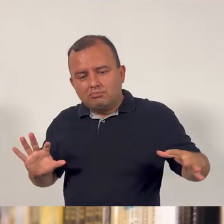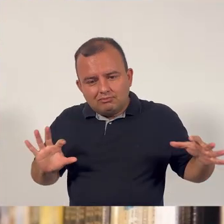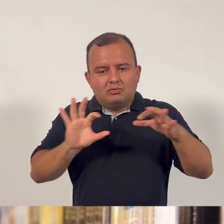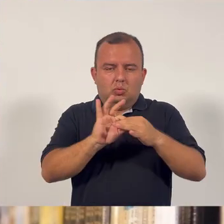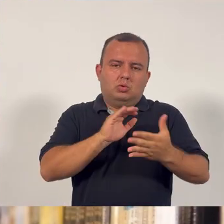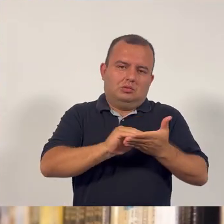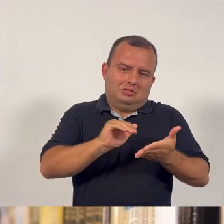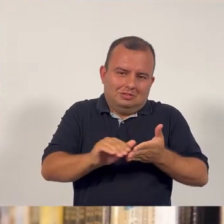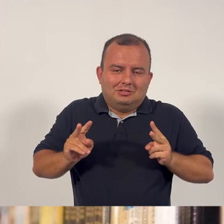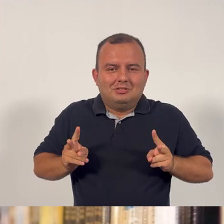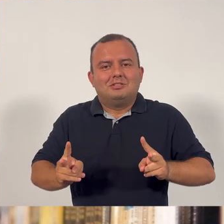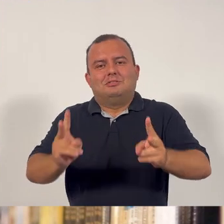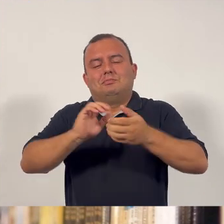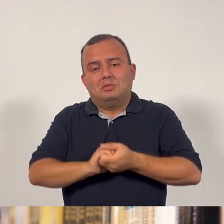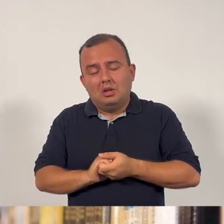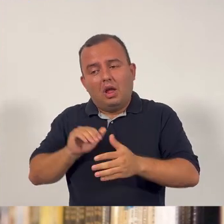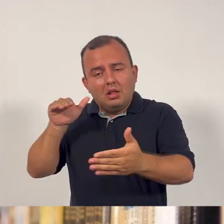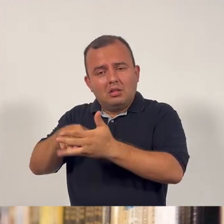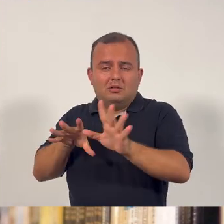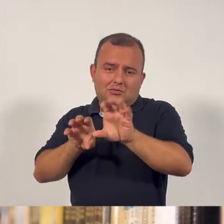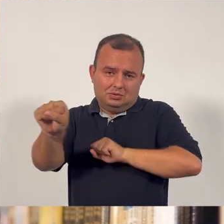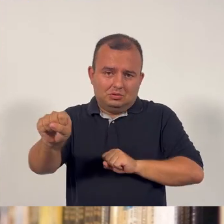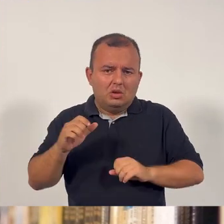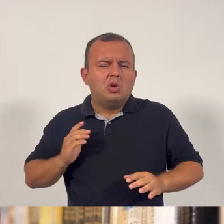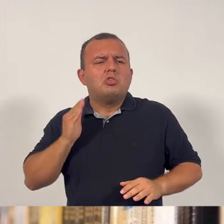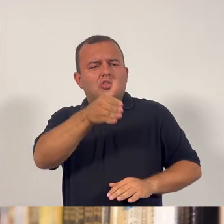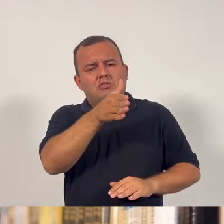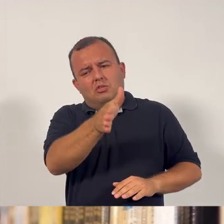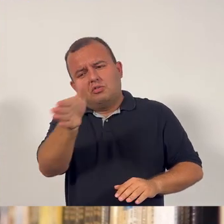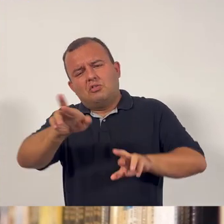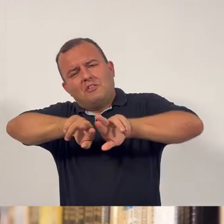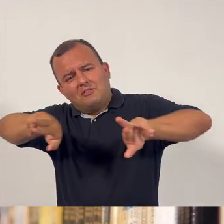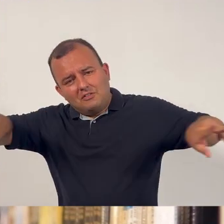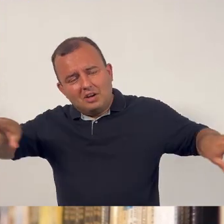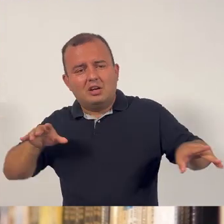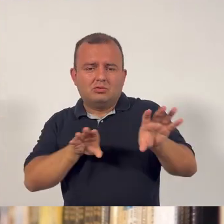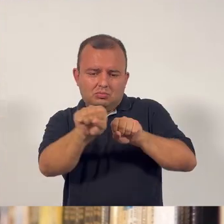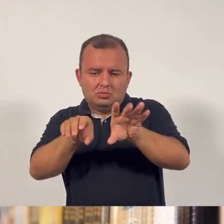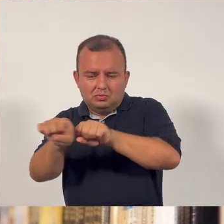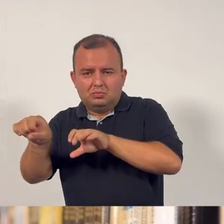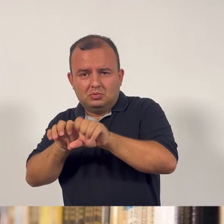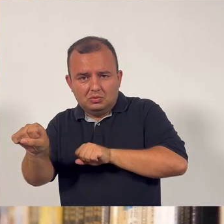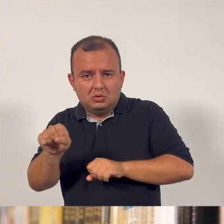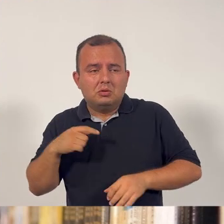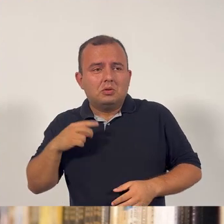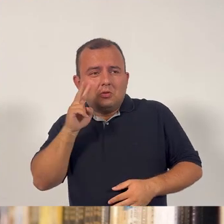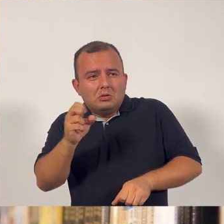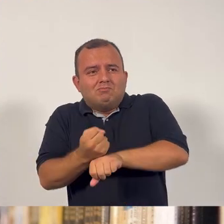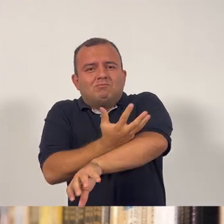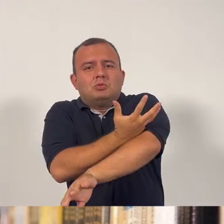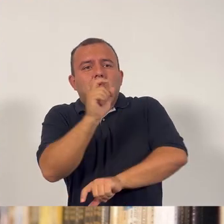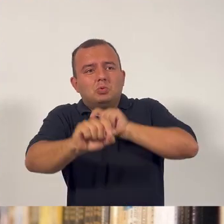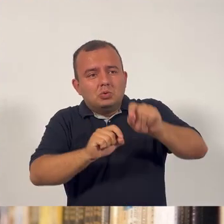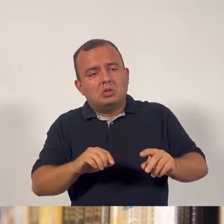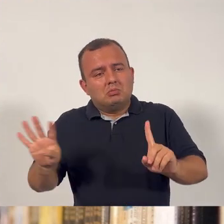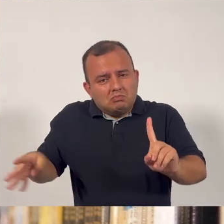momentos da vida acadêmica, até na hora que ele pega a colação de grau. Eu já fui em várias colações, mas sempre me emociona ali quando ele pega, principalmente quando